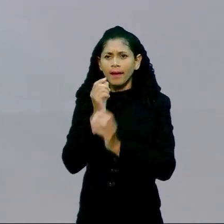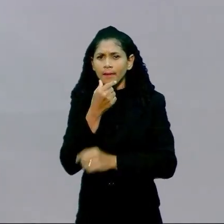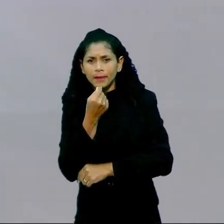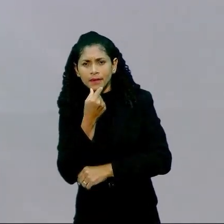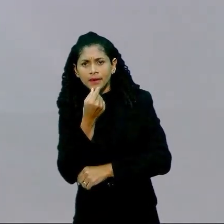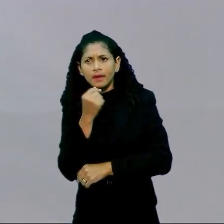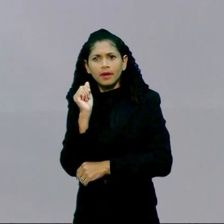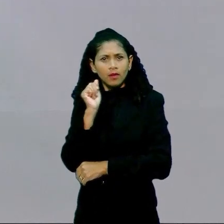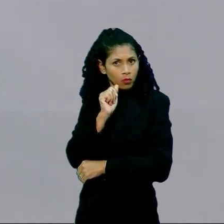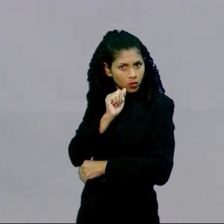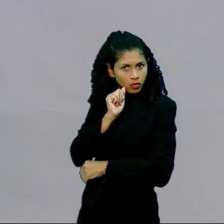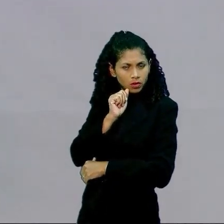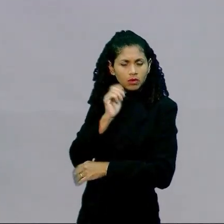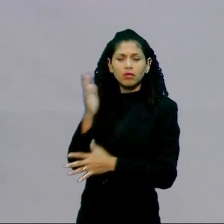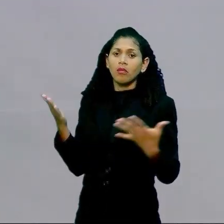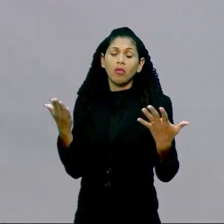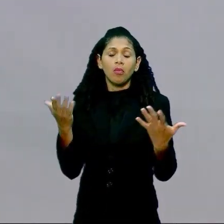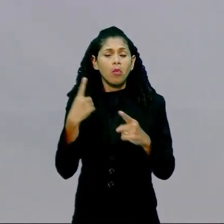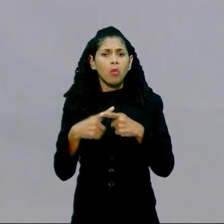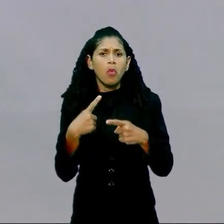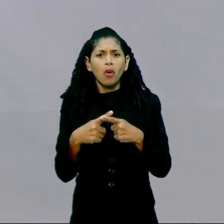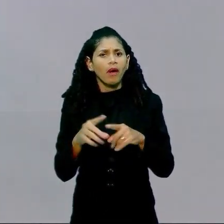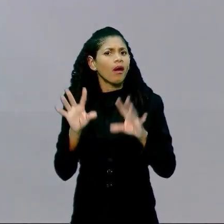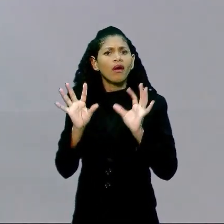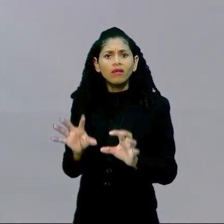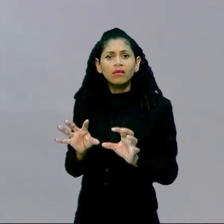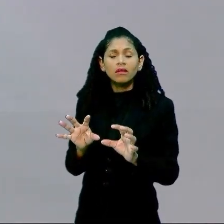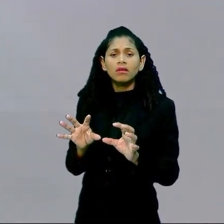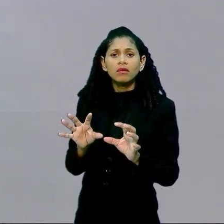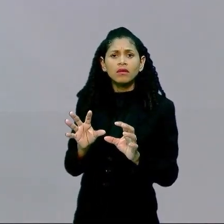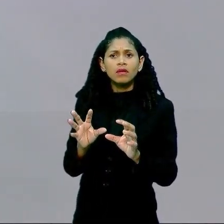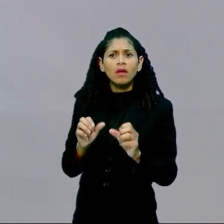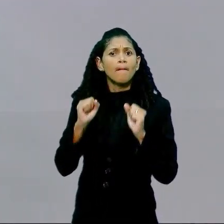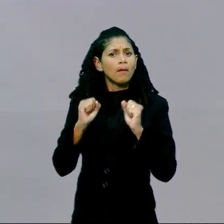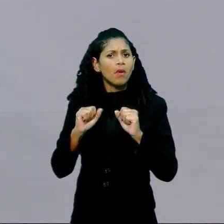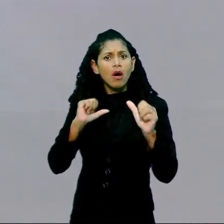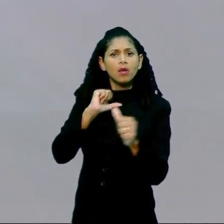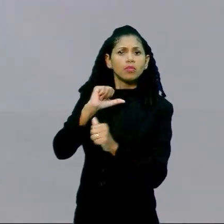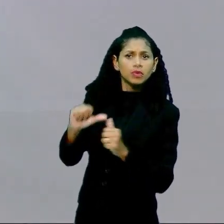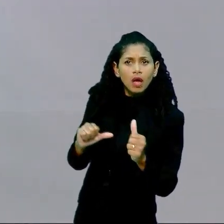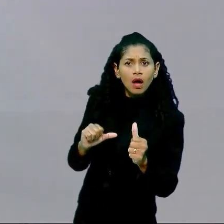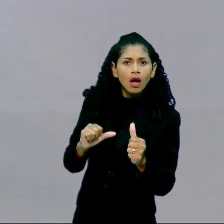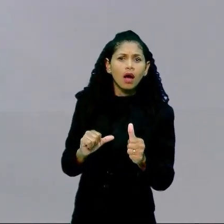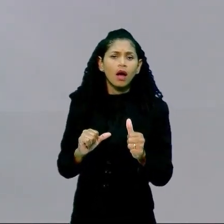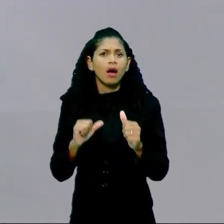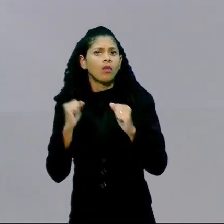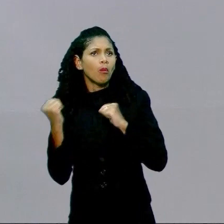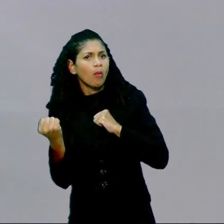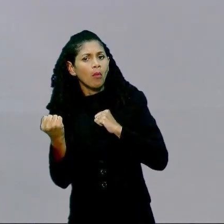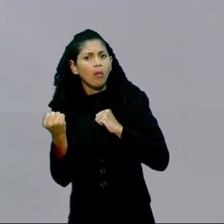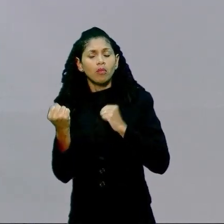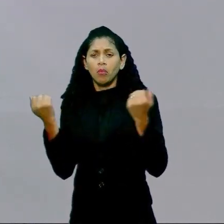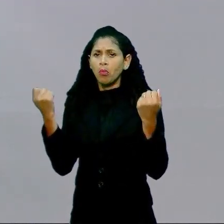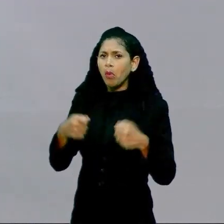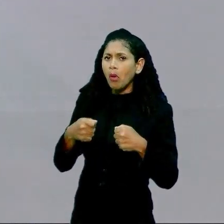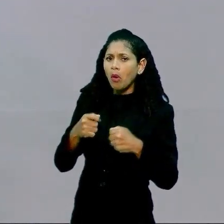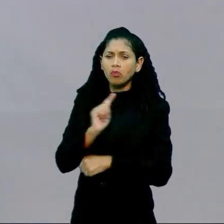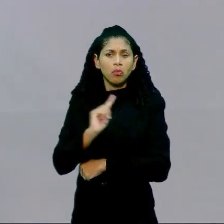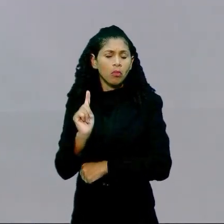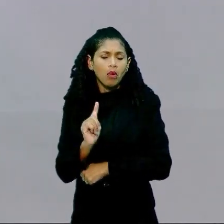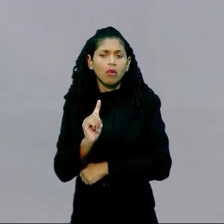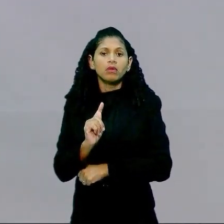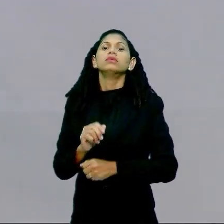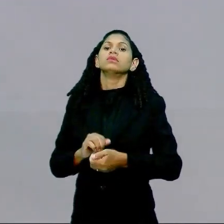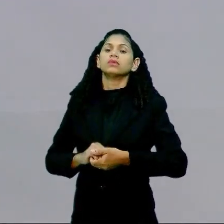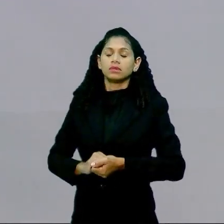Então, essas questões, por que a gente replica, como a gente replica, de onde veio determinada brincadeira, quais aspectos históricos e culturais